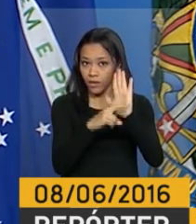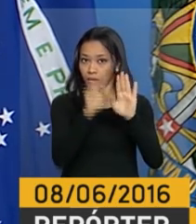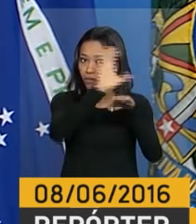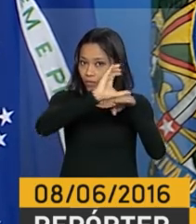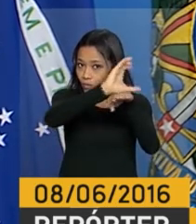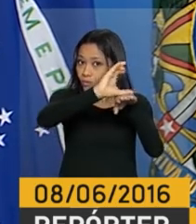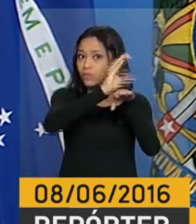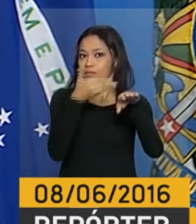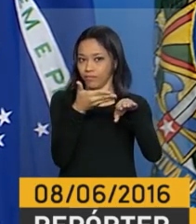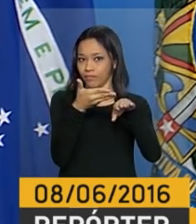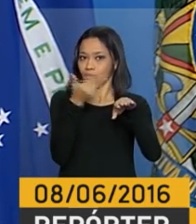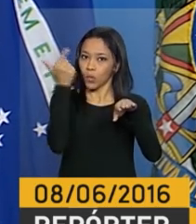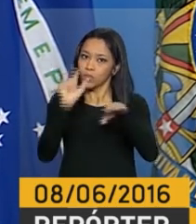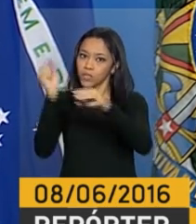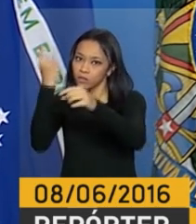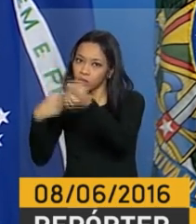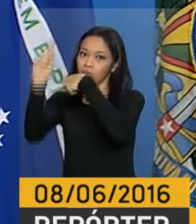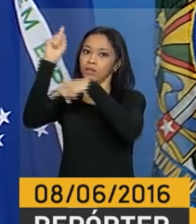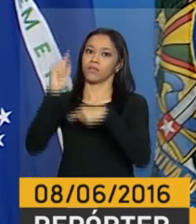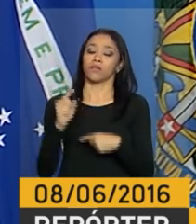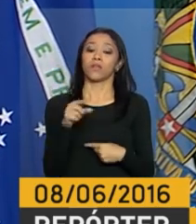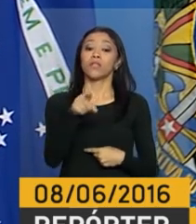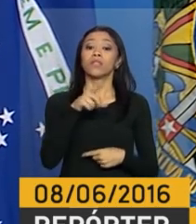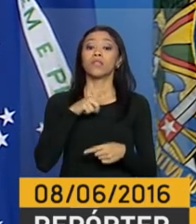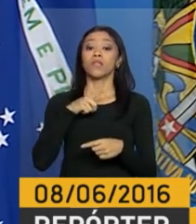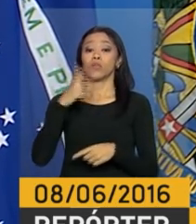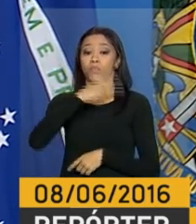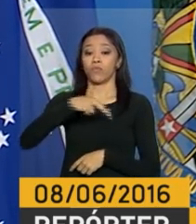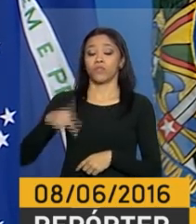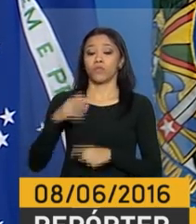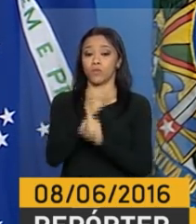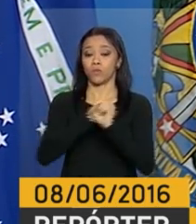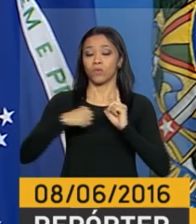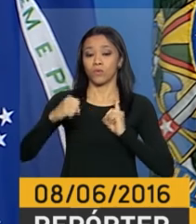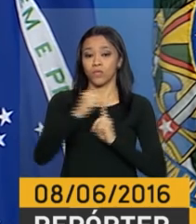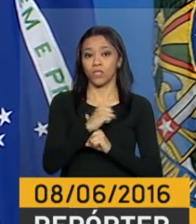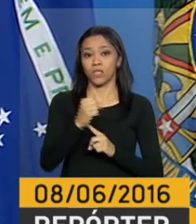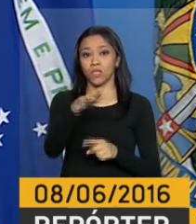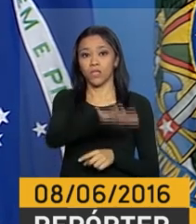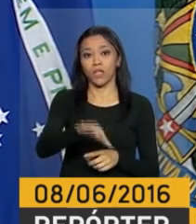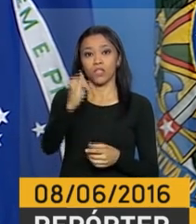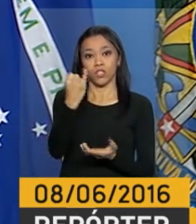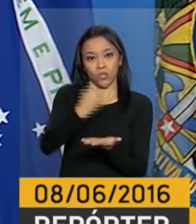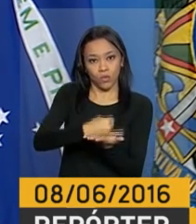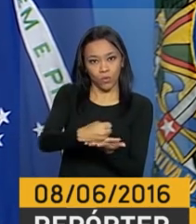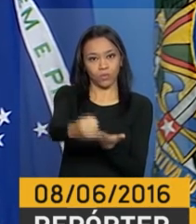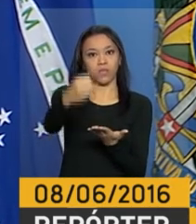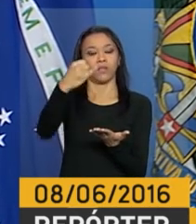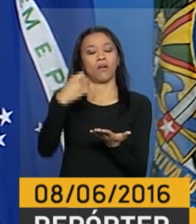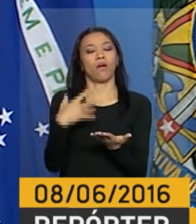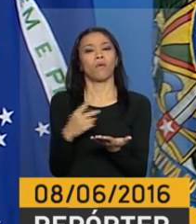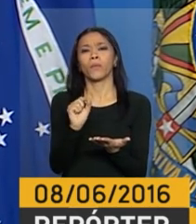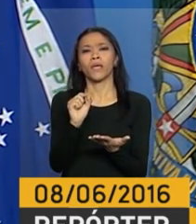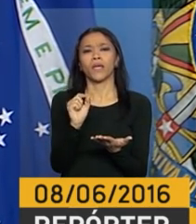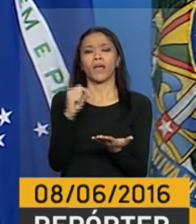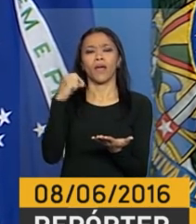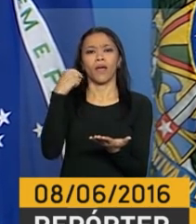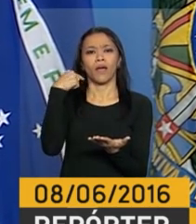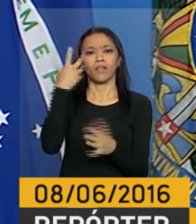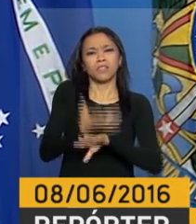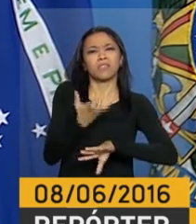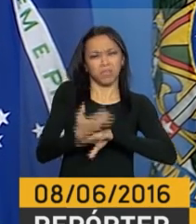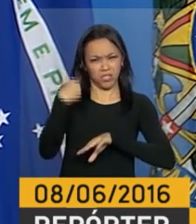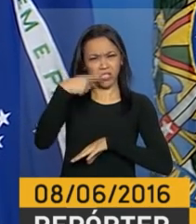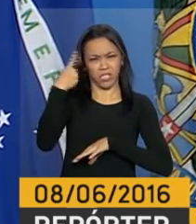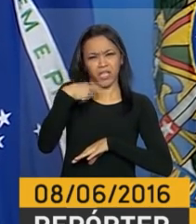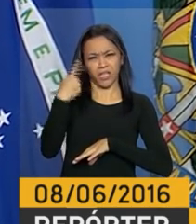nosso professor de teoria de introdução à Ciência de Direito professor goffredo da Silva tes que foi meu professor e nosso professor Marcos no